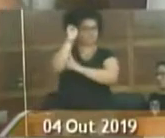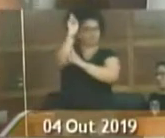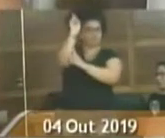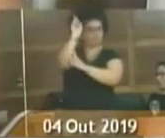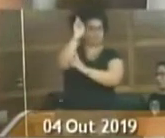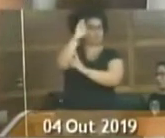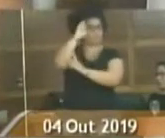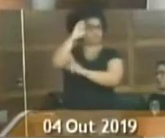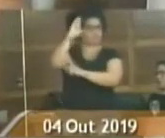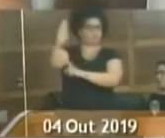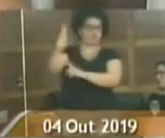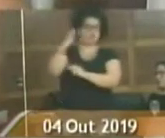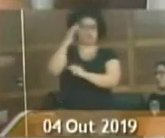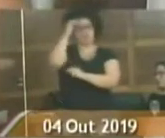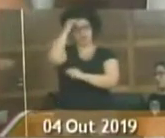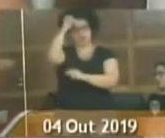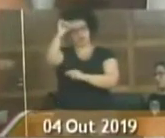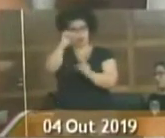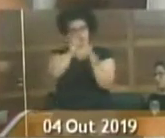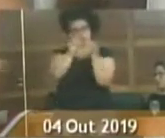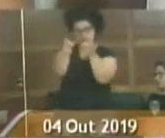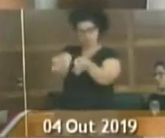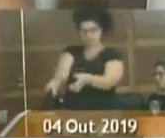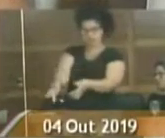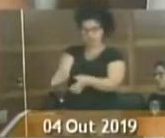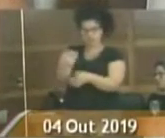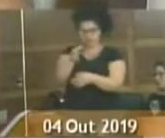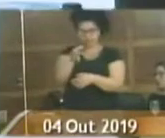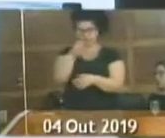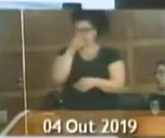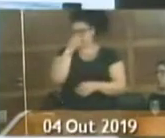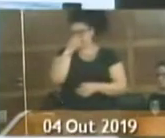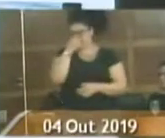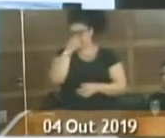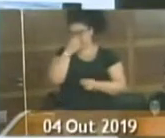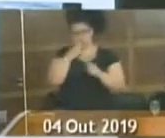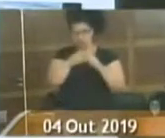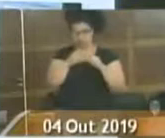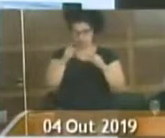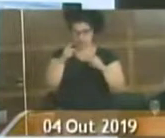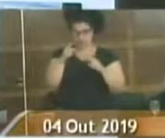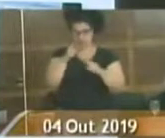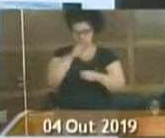que a gente não tenha abandono, tá? Porque o animal